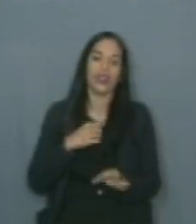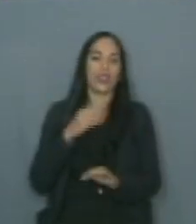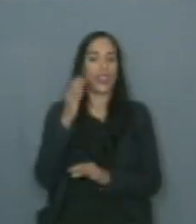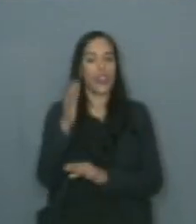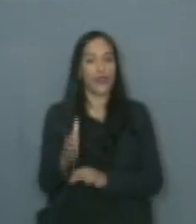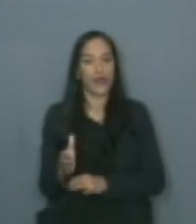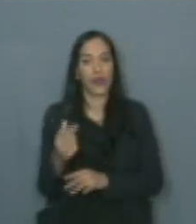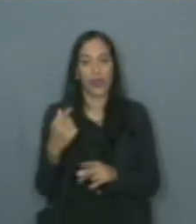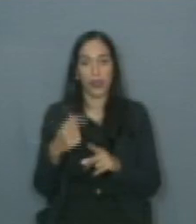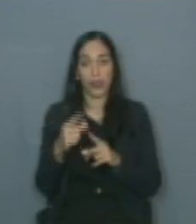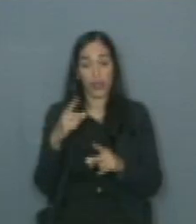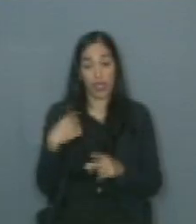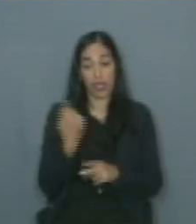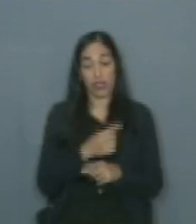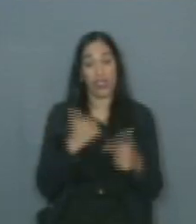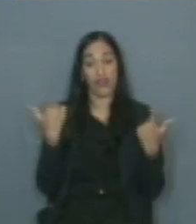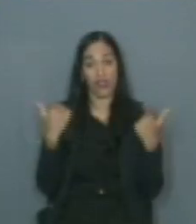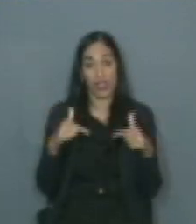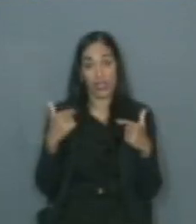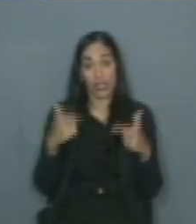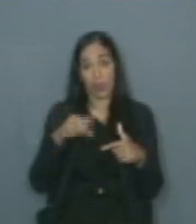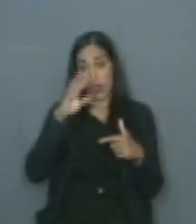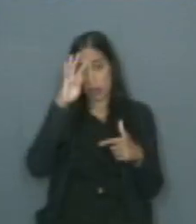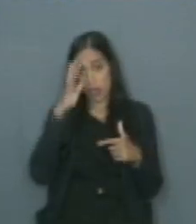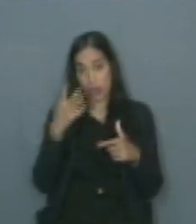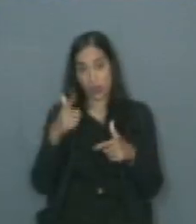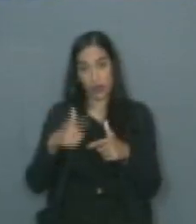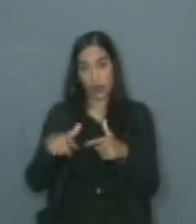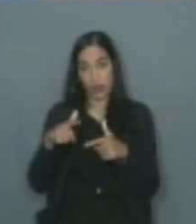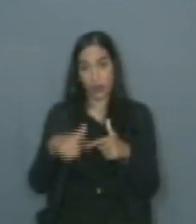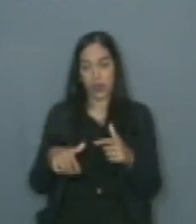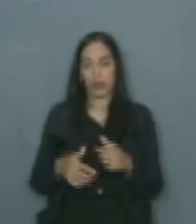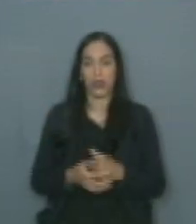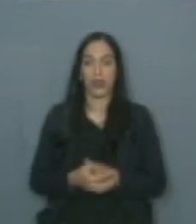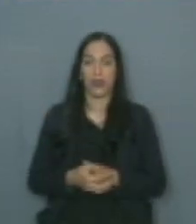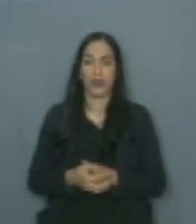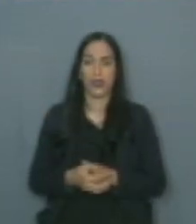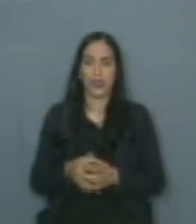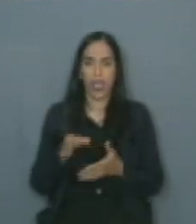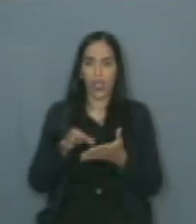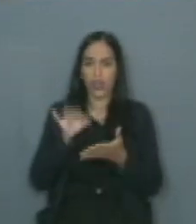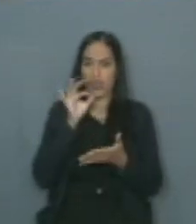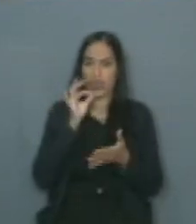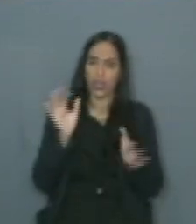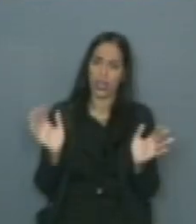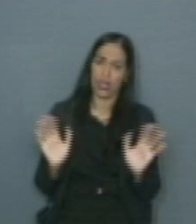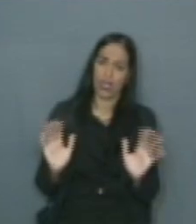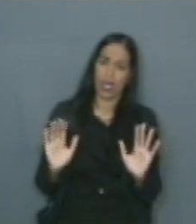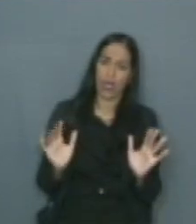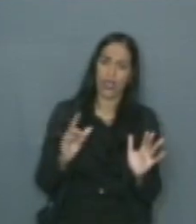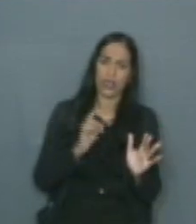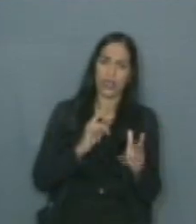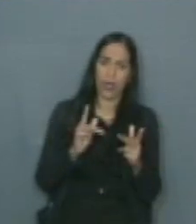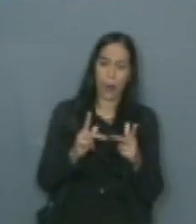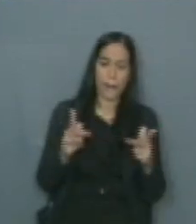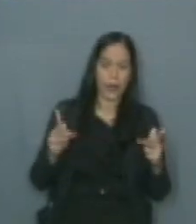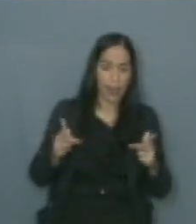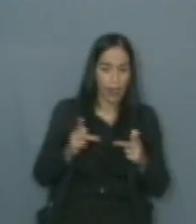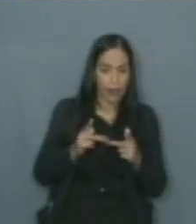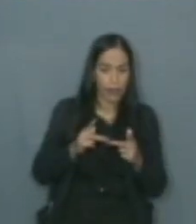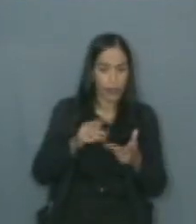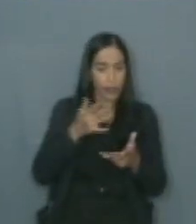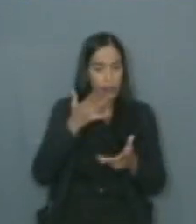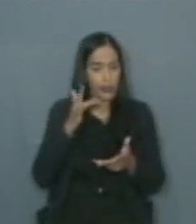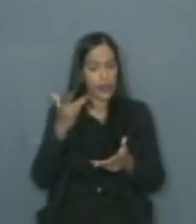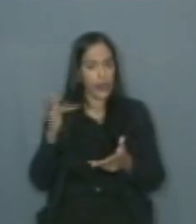porque aqui a gente trabalha para resolver os problemas e não criar mais. Como vocês podem ver, não era só xícara de ouro que tinha lá, não. Tinham pratinhos de ouro também.